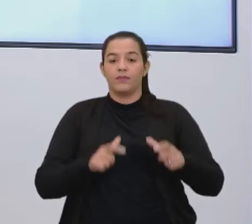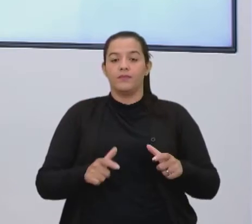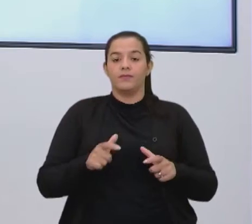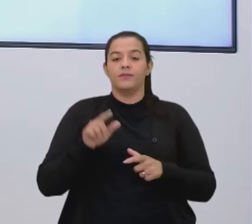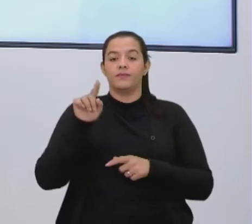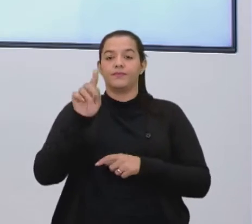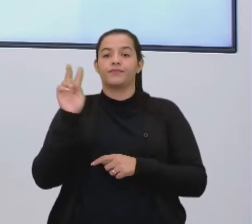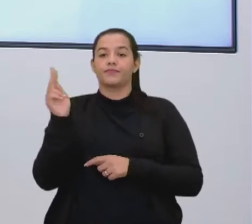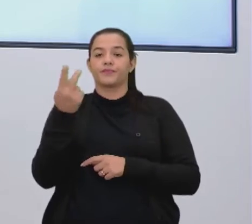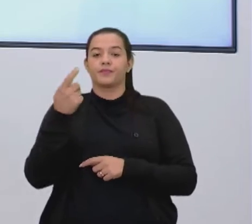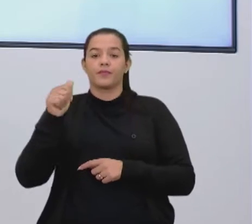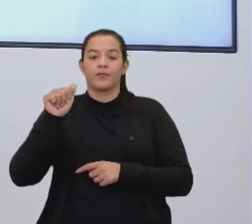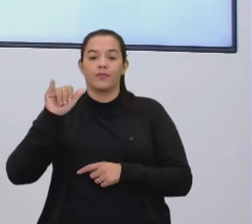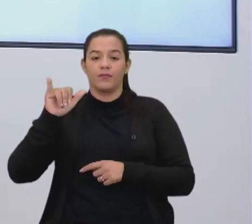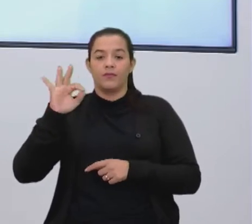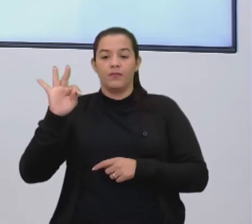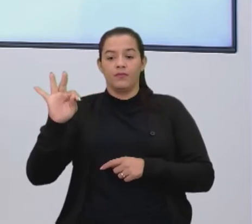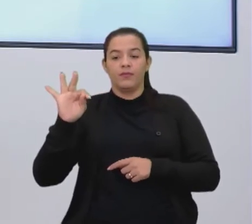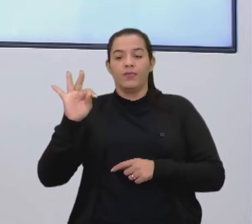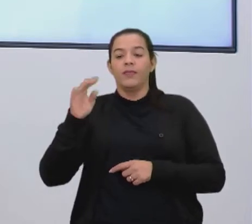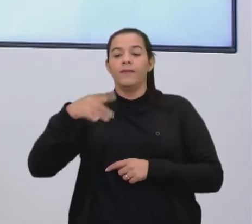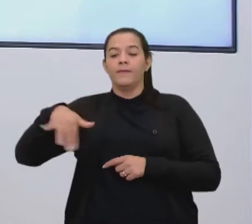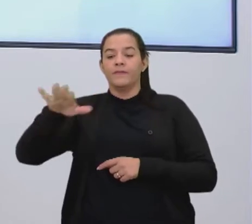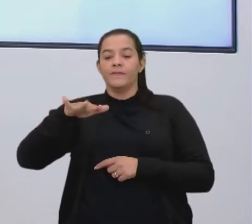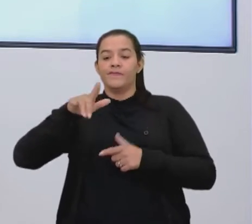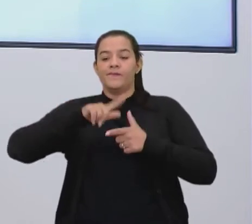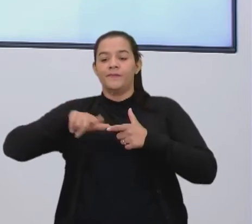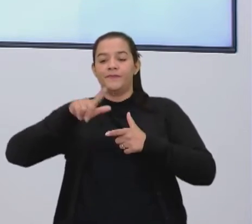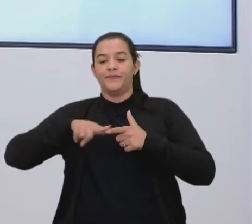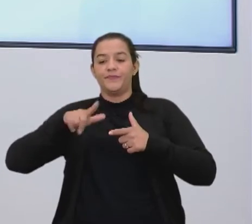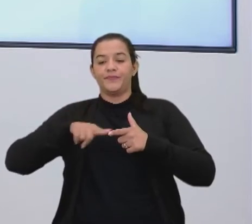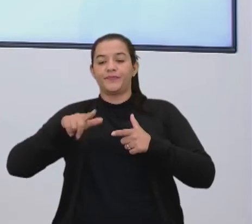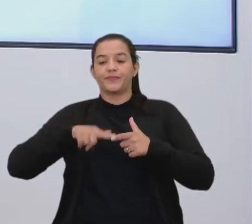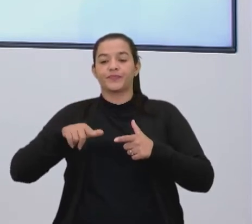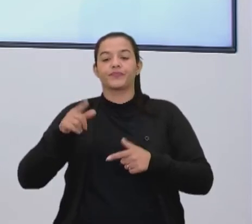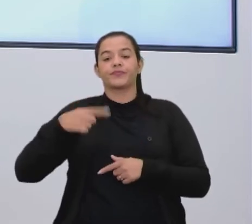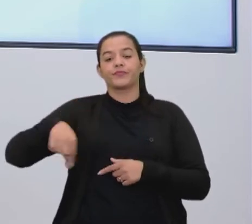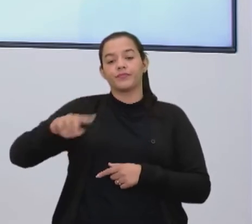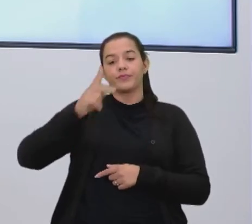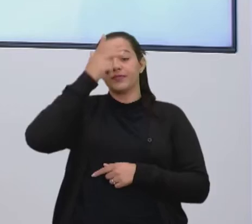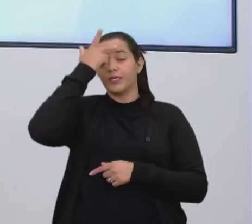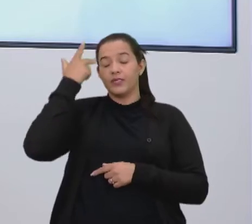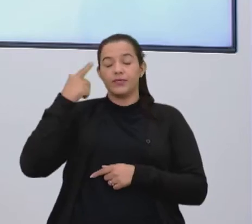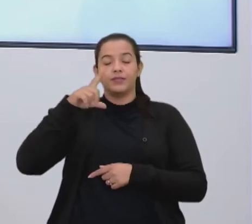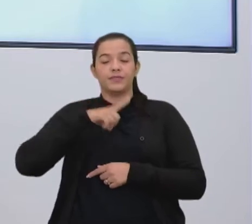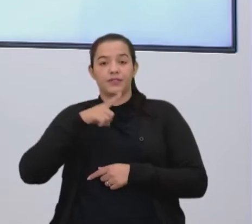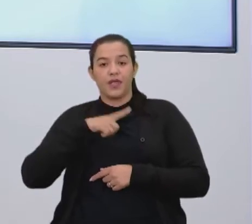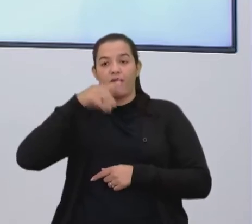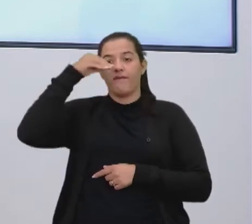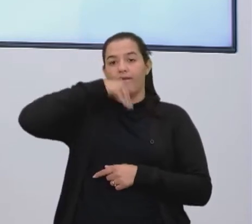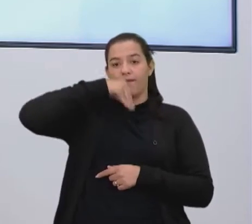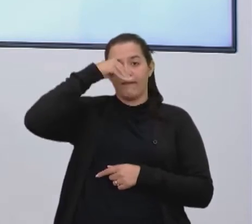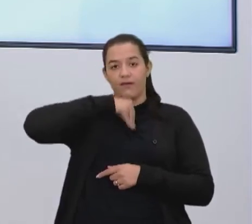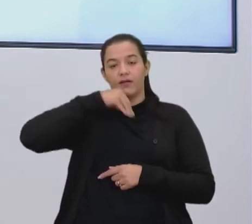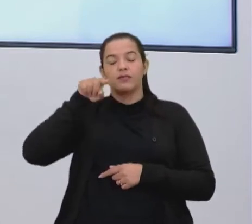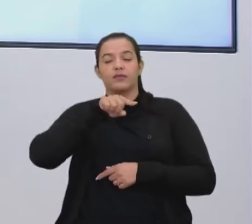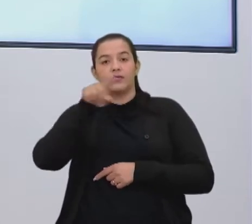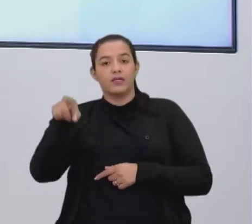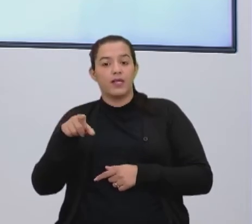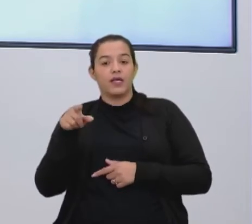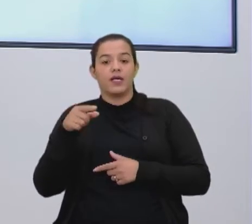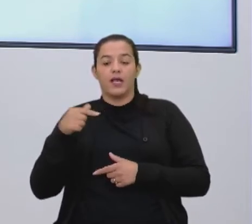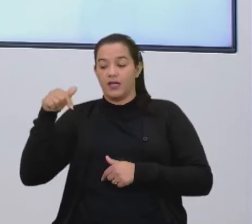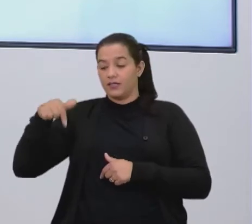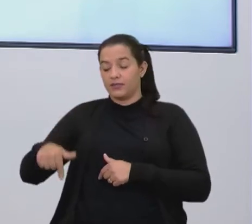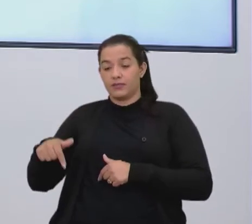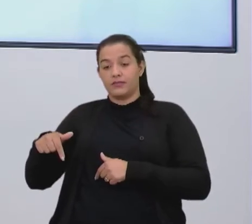Haiti, que ele está sofrendo com vários problemas, principalmente problemas ambientais, e as pessoas estão numa situação de vulnerabilidade, e esse alimento que está sobrando